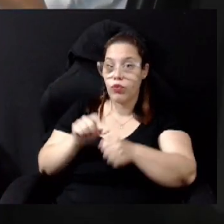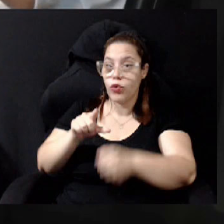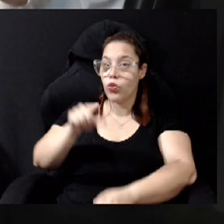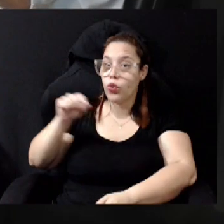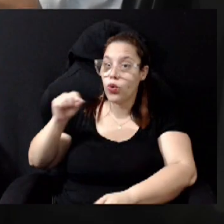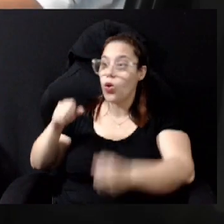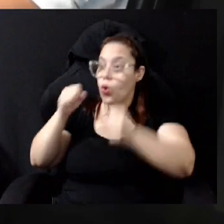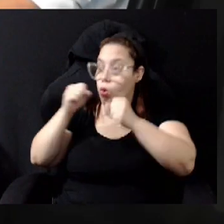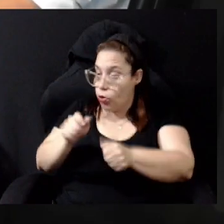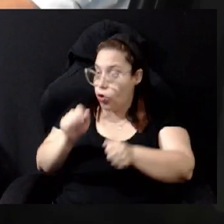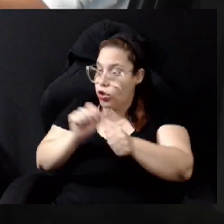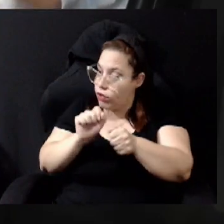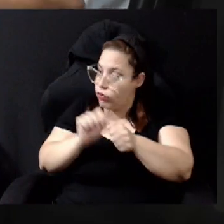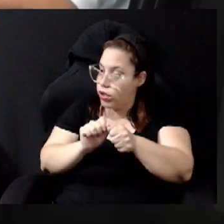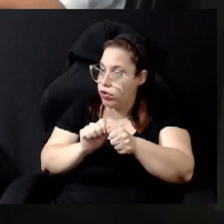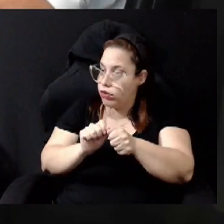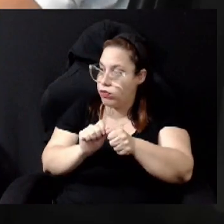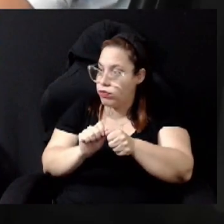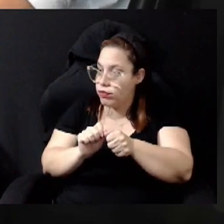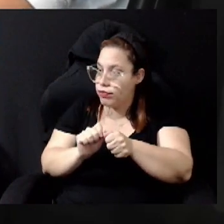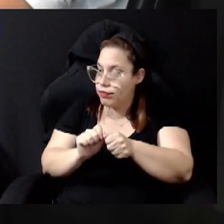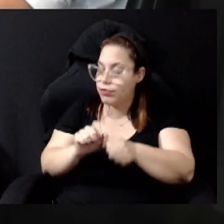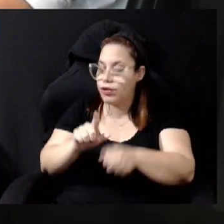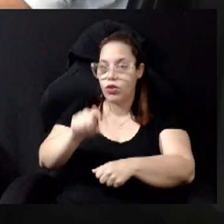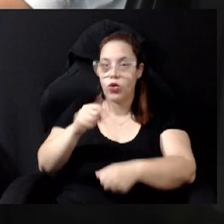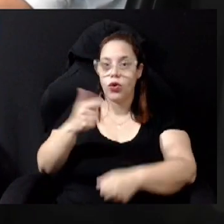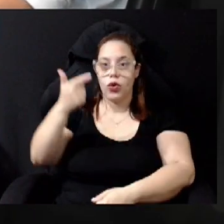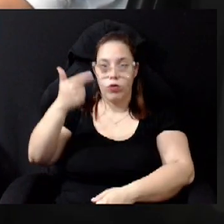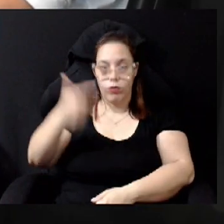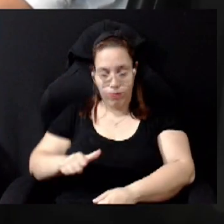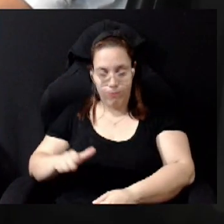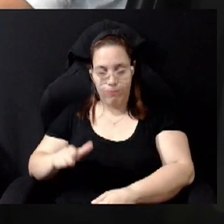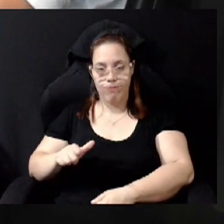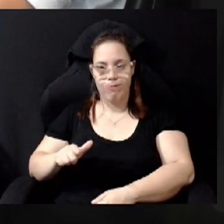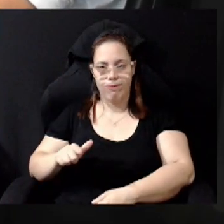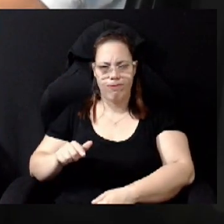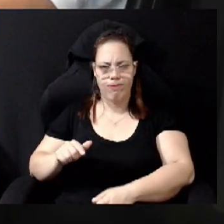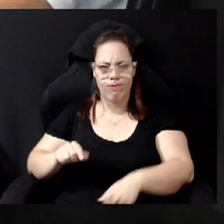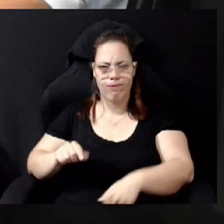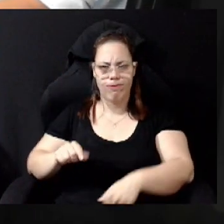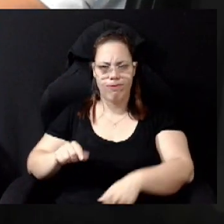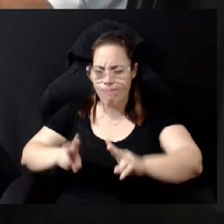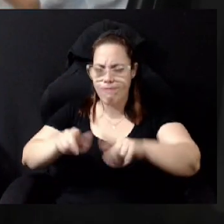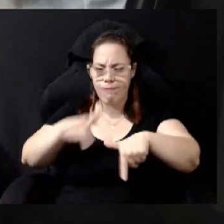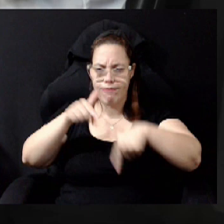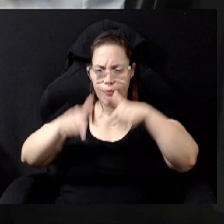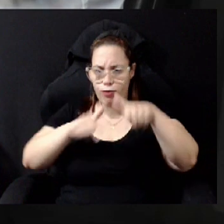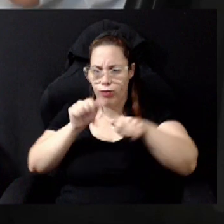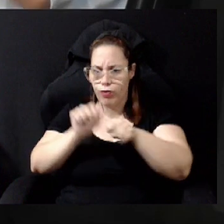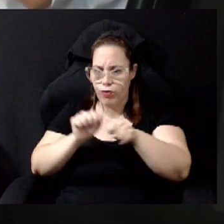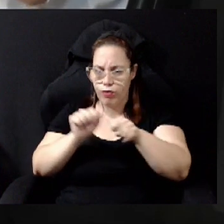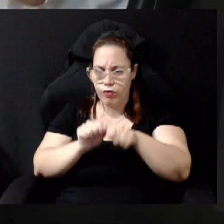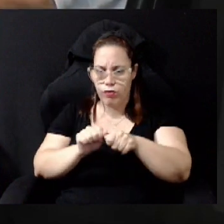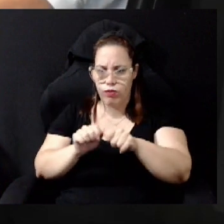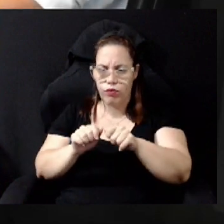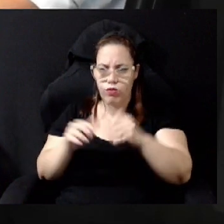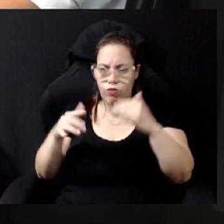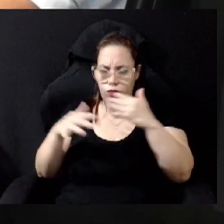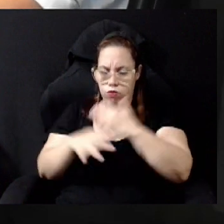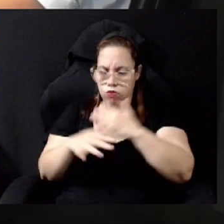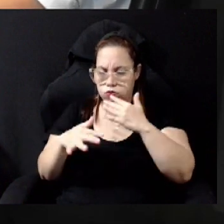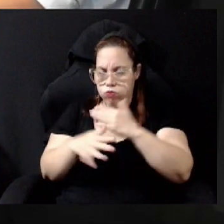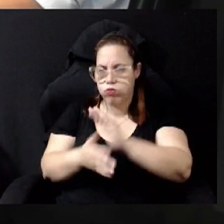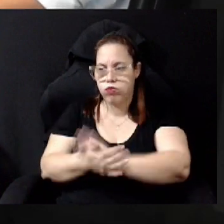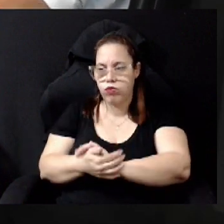feito. E dessa forma nós escolhemos. De novo, nós vamos continuar esse trabalho, vamos fazer grandes mutirões, entre eles o de